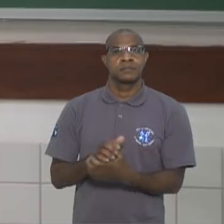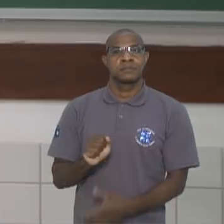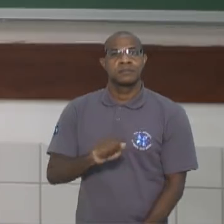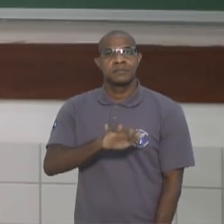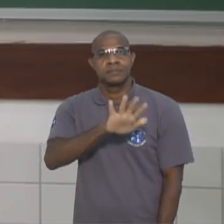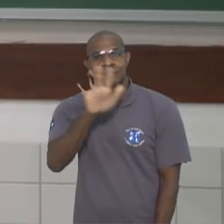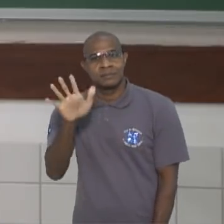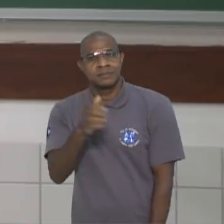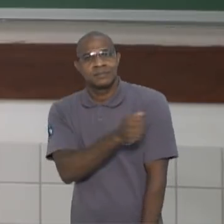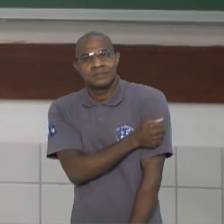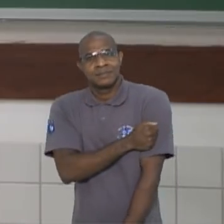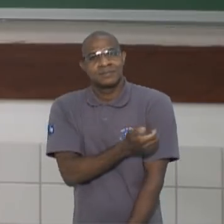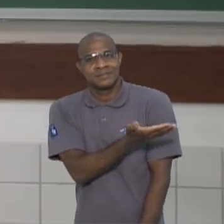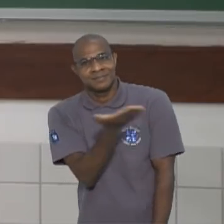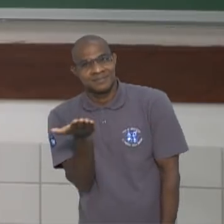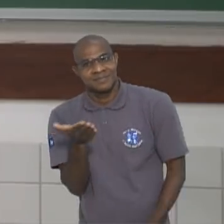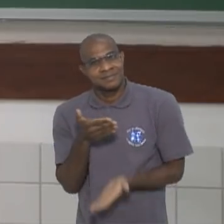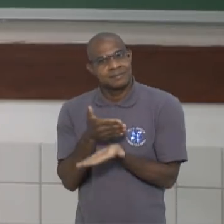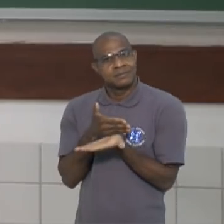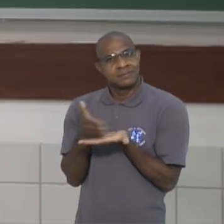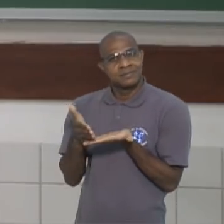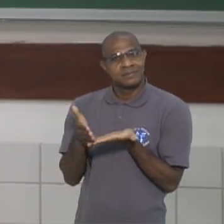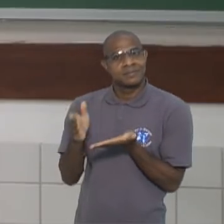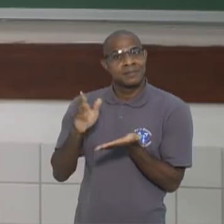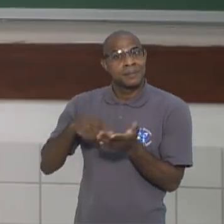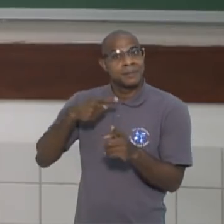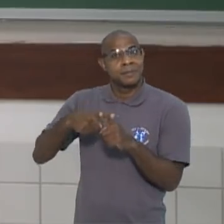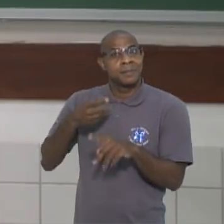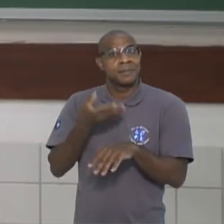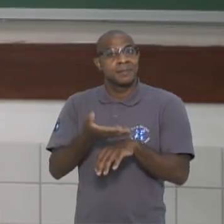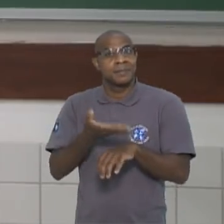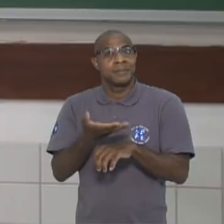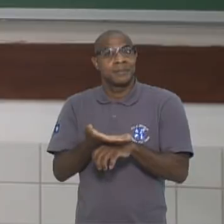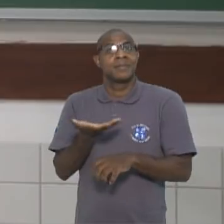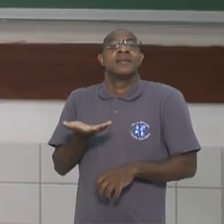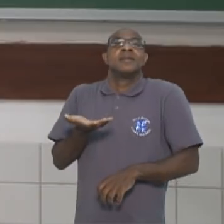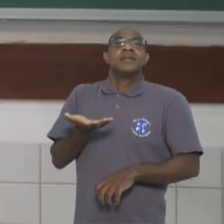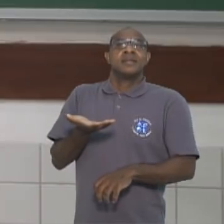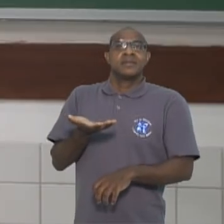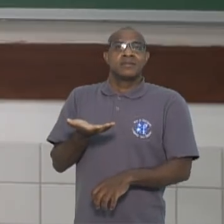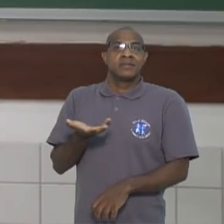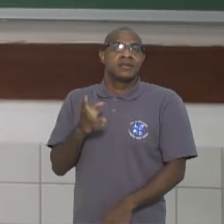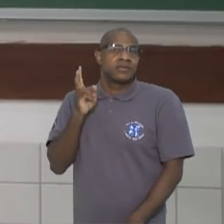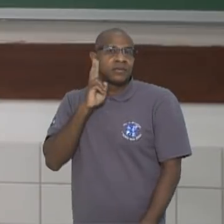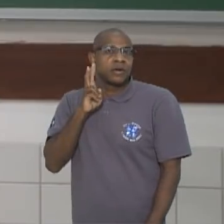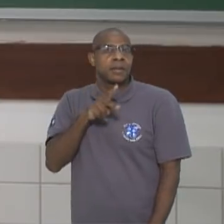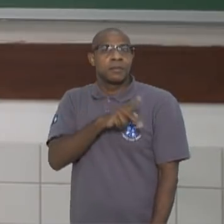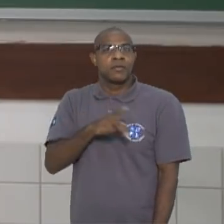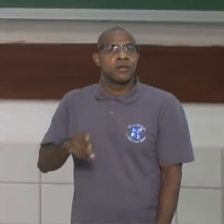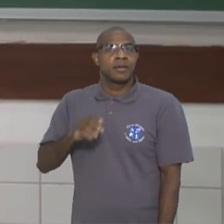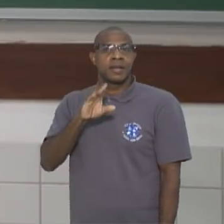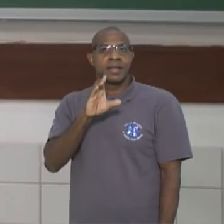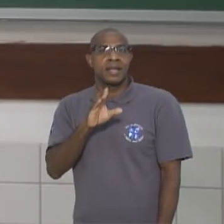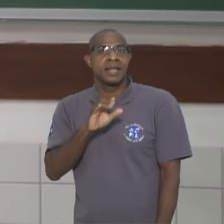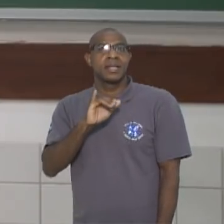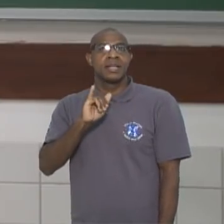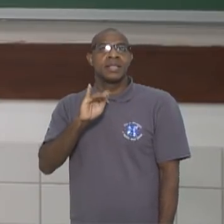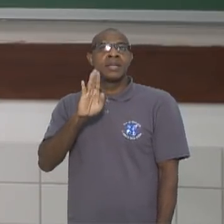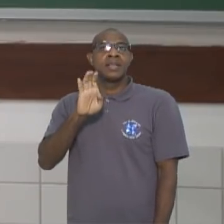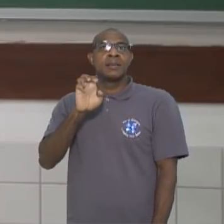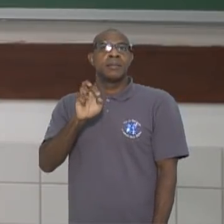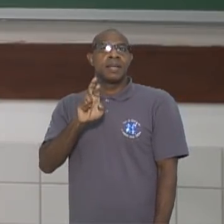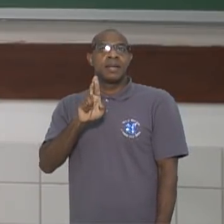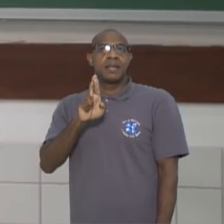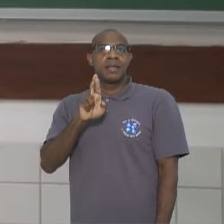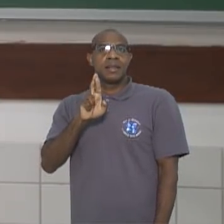Olá, alunos e alunas! Estamos iniciando mais uma aula de História. Eu sou a professora Cibele, aula da primeira série, aula 31. Então a gente